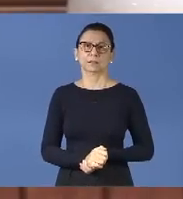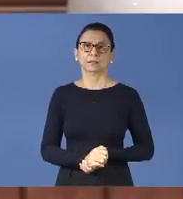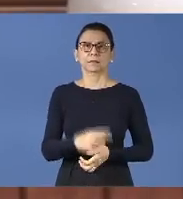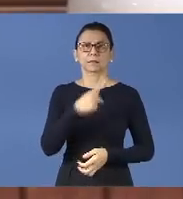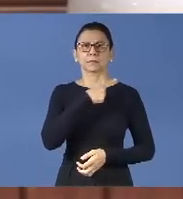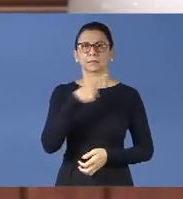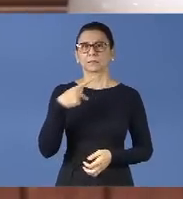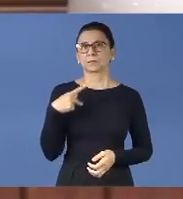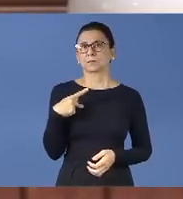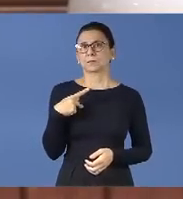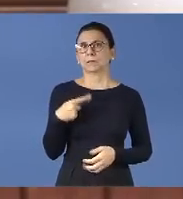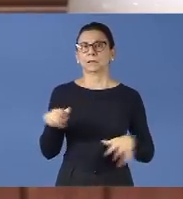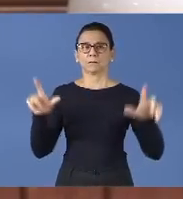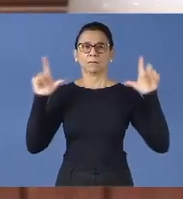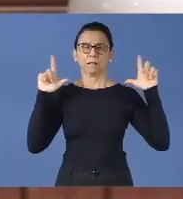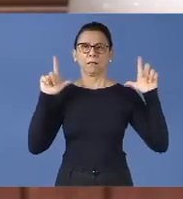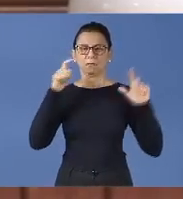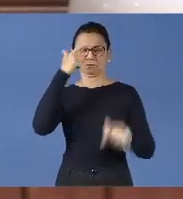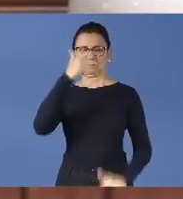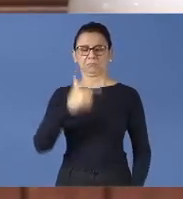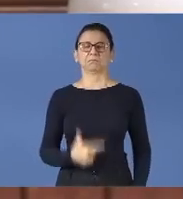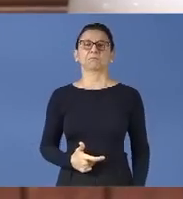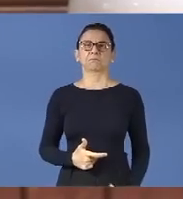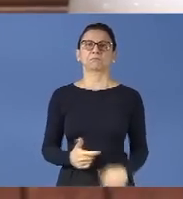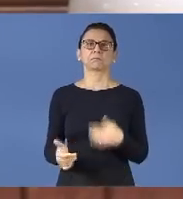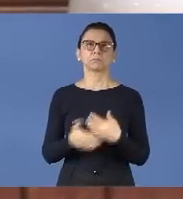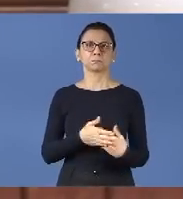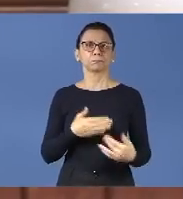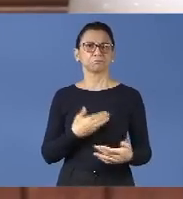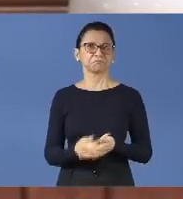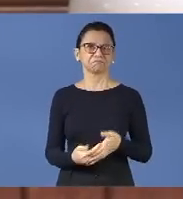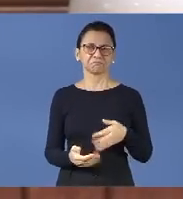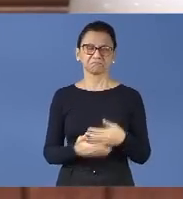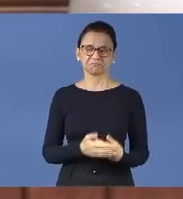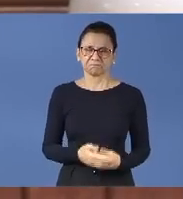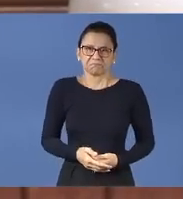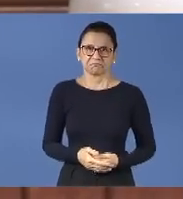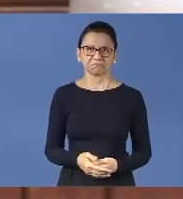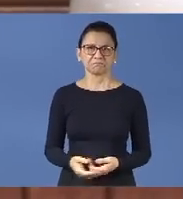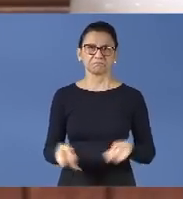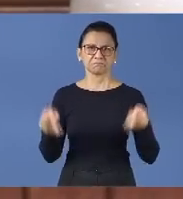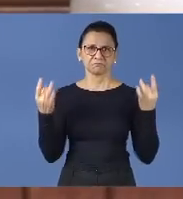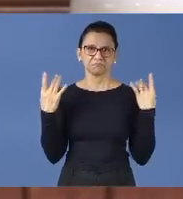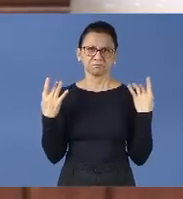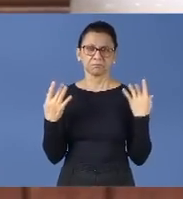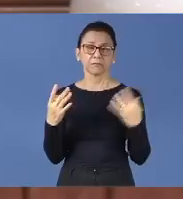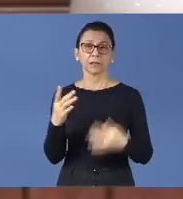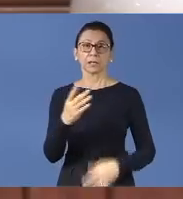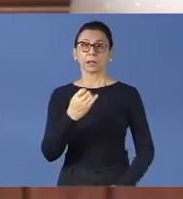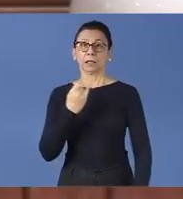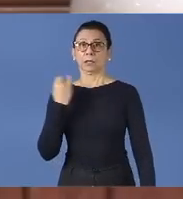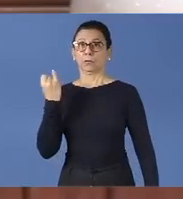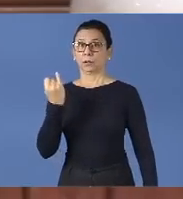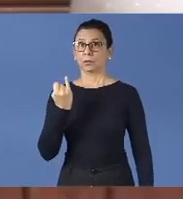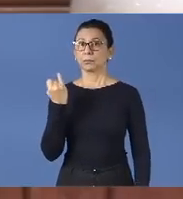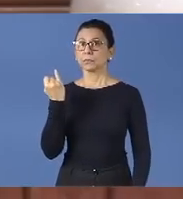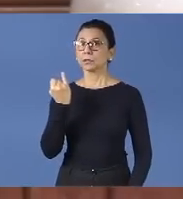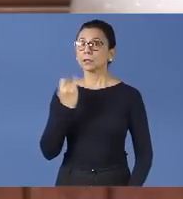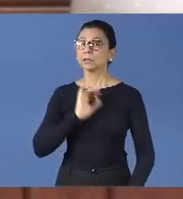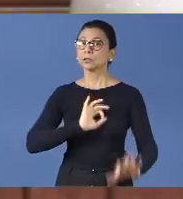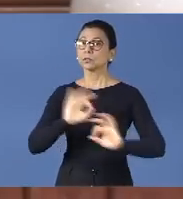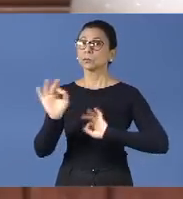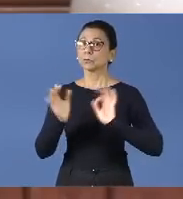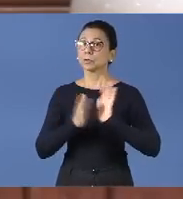para nós tanto faz como tanto fez. O que importa para nós é a obediência ao projeto para o